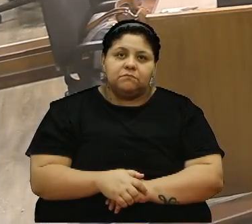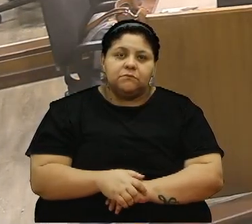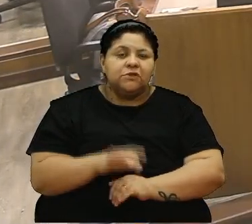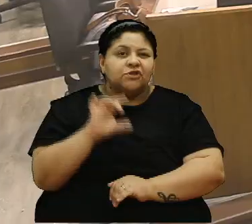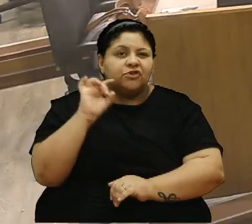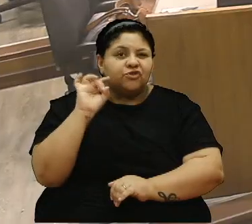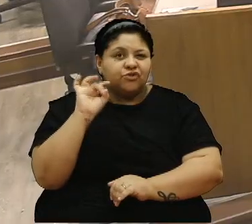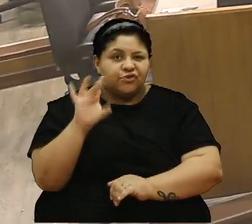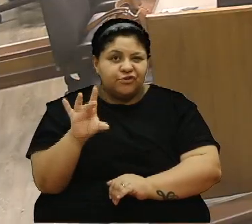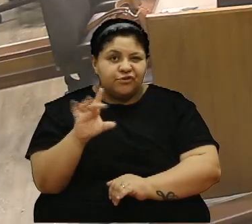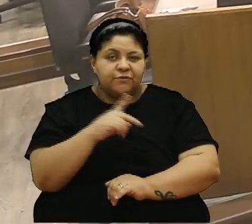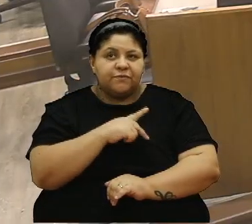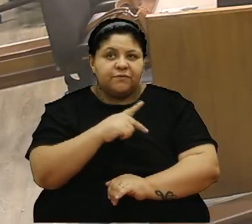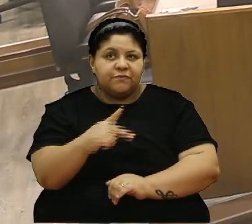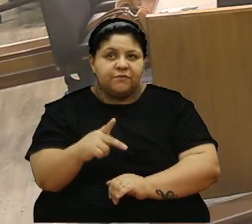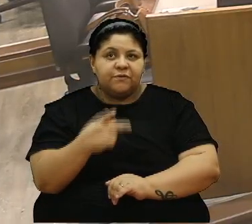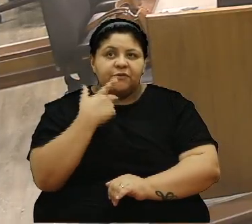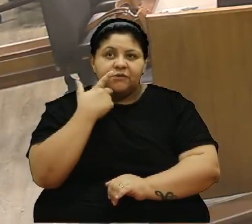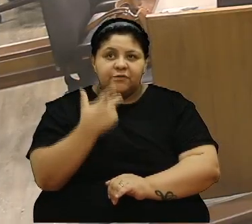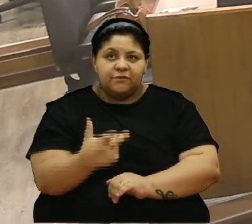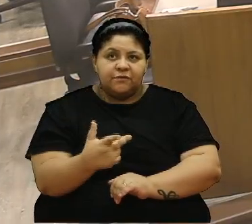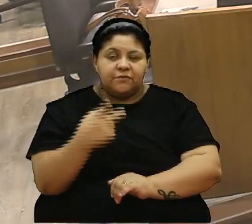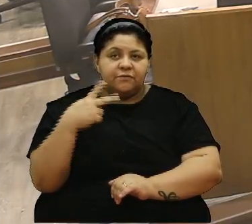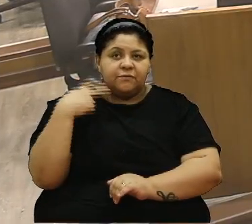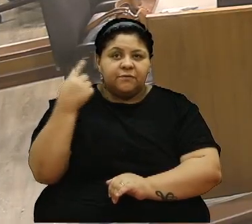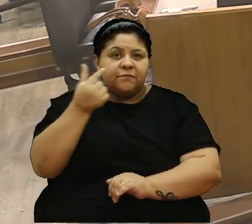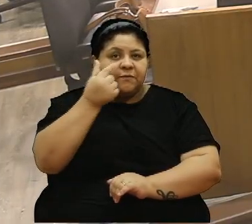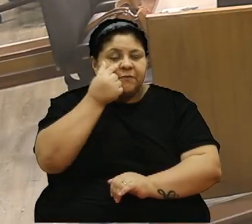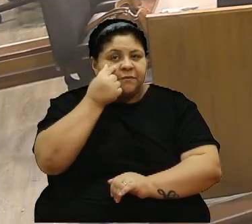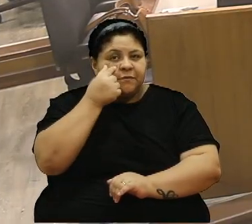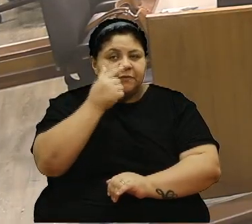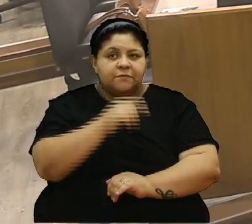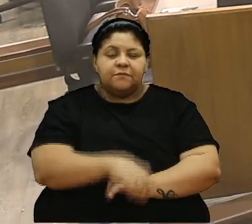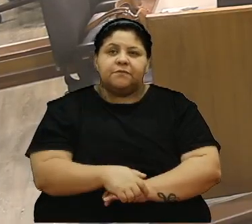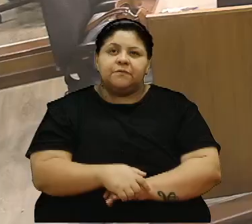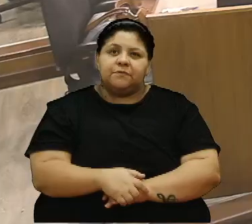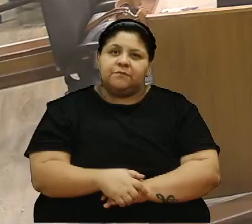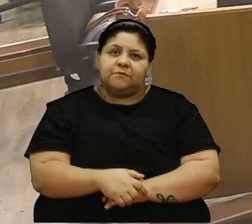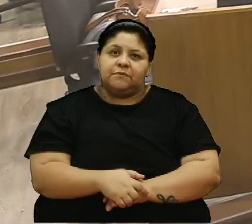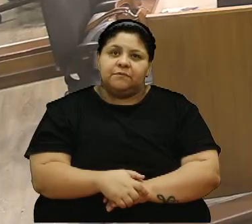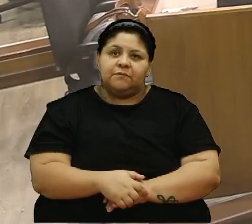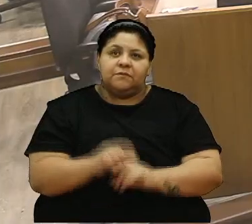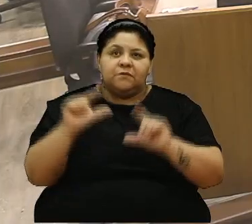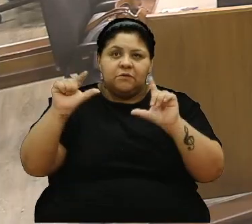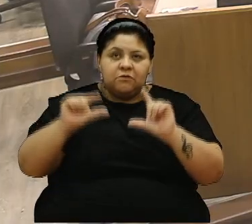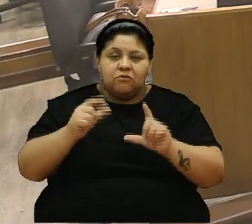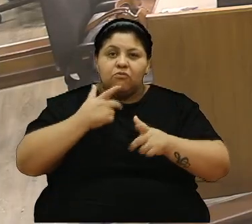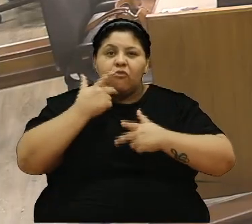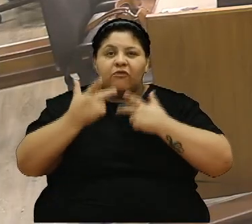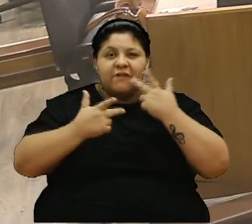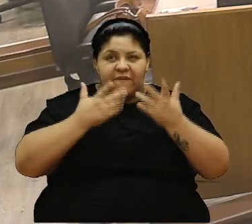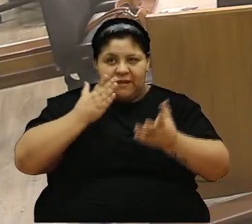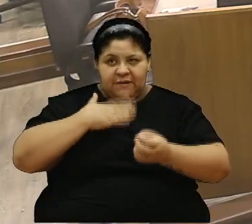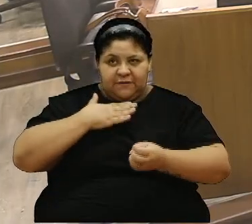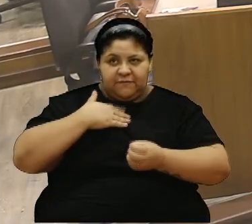Apenas, senhor presidente, para reiterar, o vereador Edson, um pouco da fala que fiz,